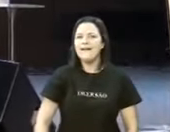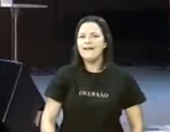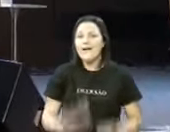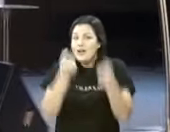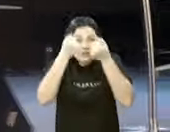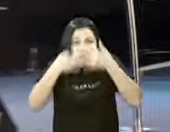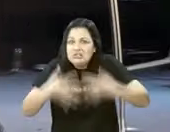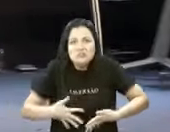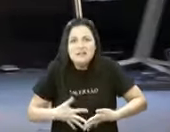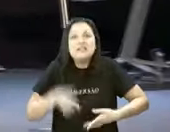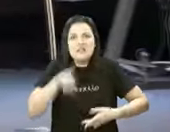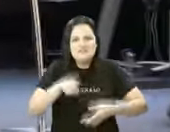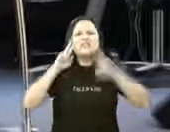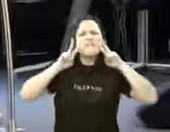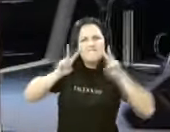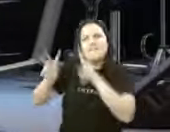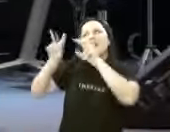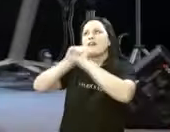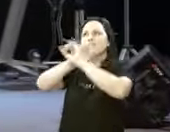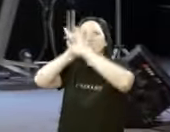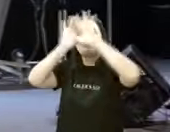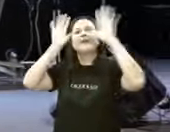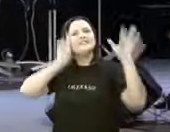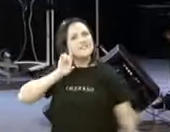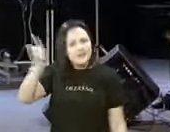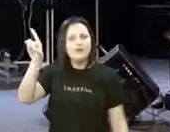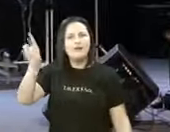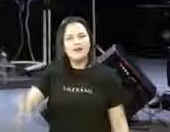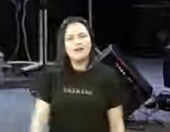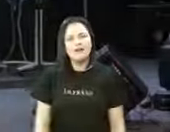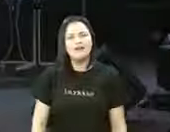vê. Quanto mais interrogações tiverem na tua cabeça